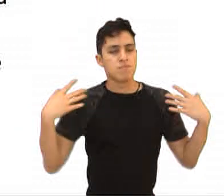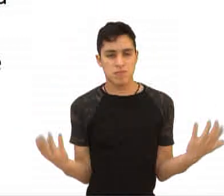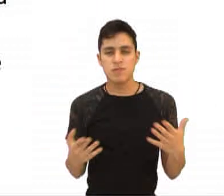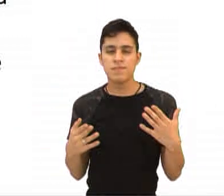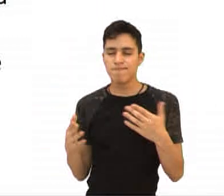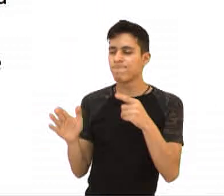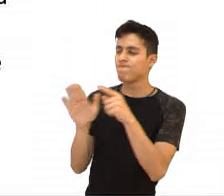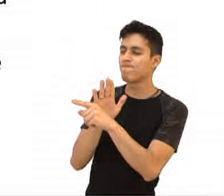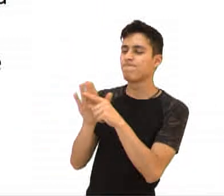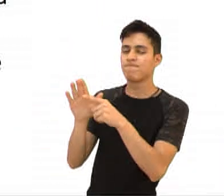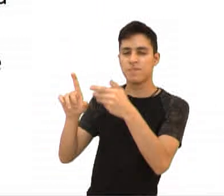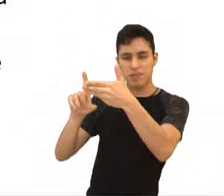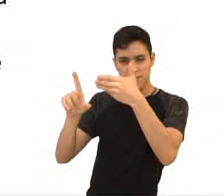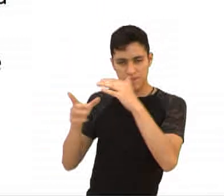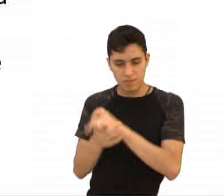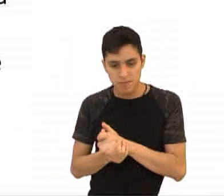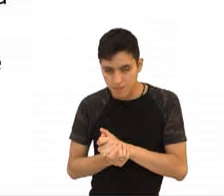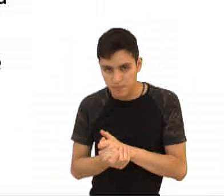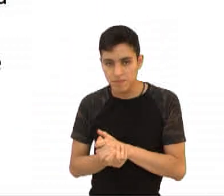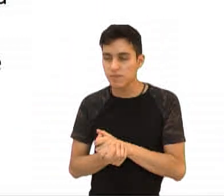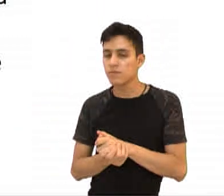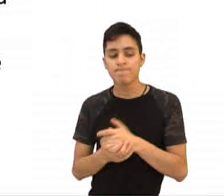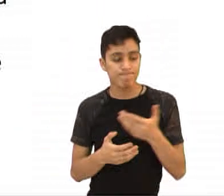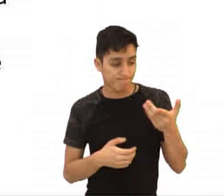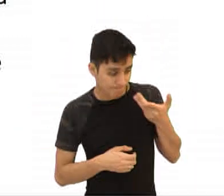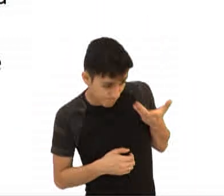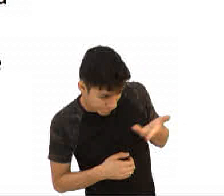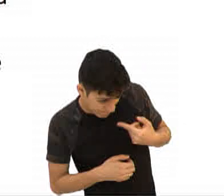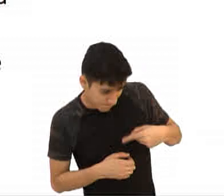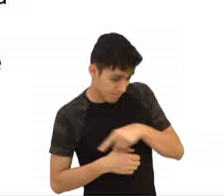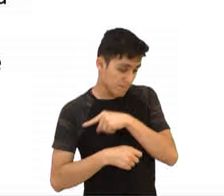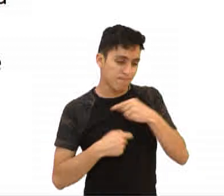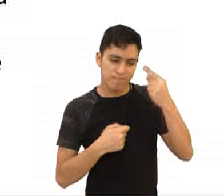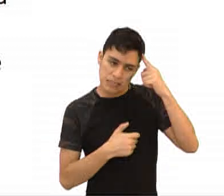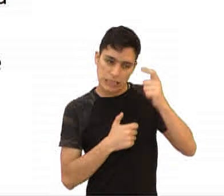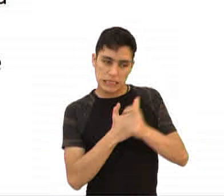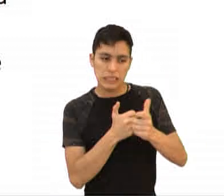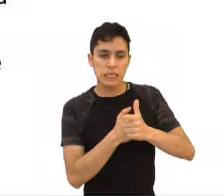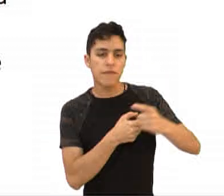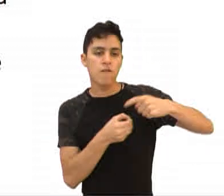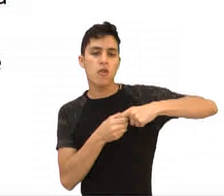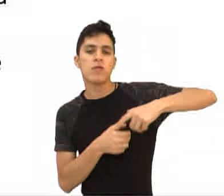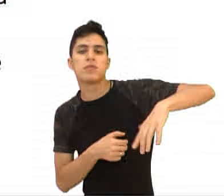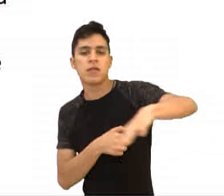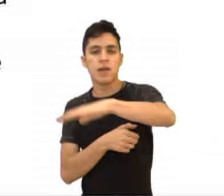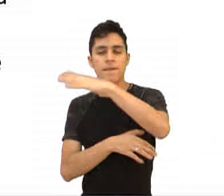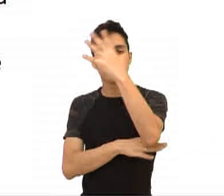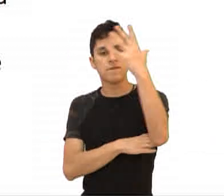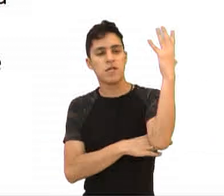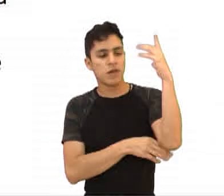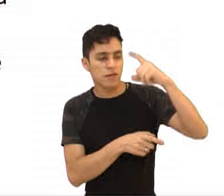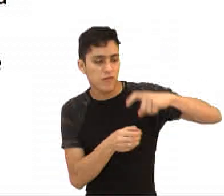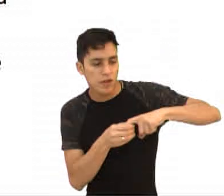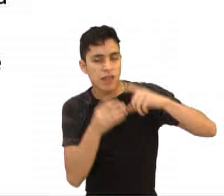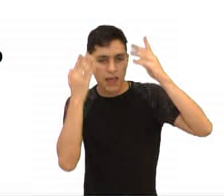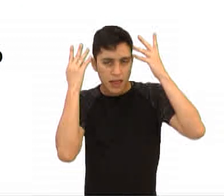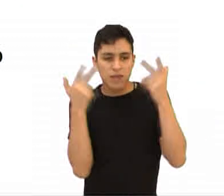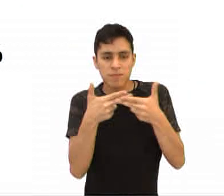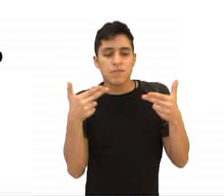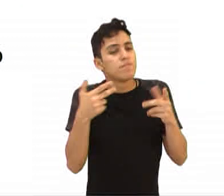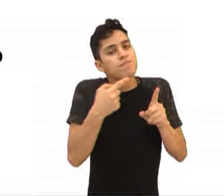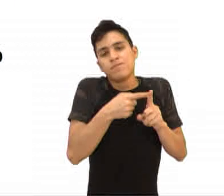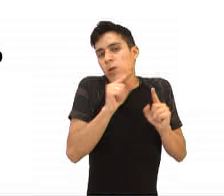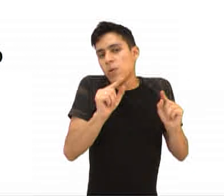videochamada. Agora, temos que quebrar a cabeça e pensar na regeneração deste ambiente, da fauna e da flora, porque tudo está